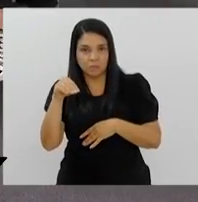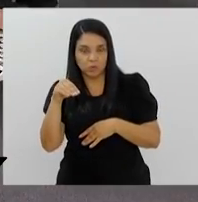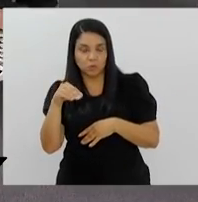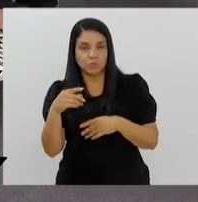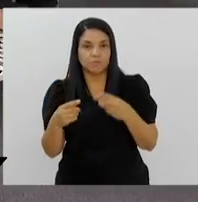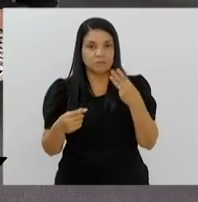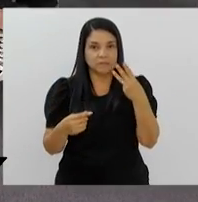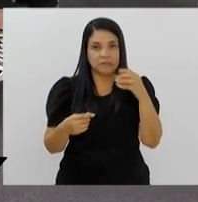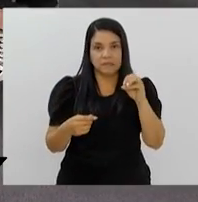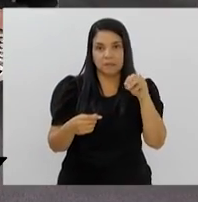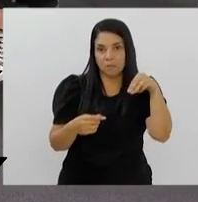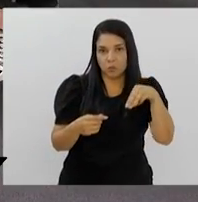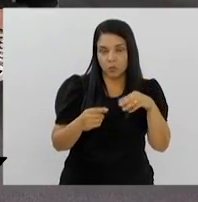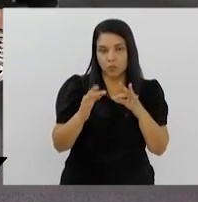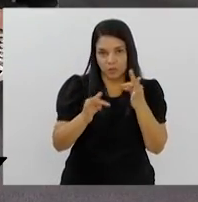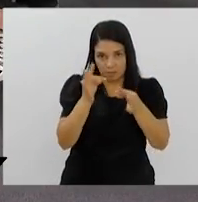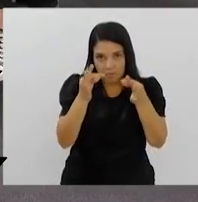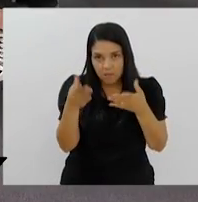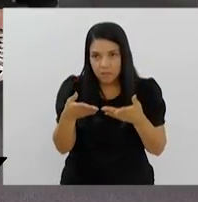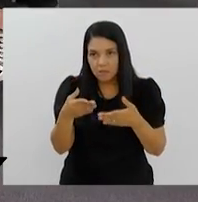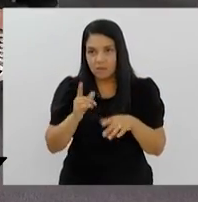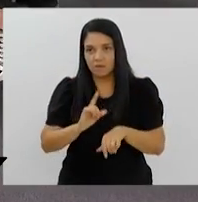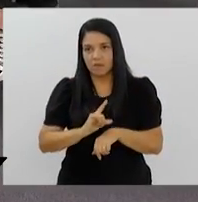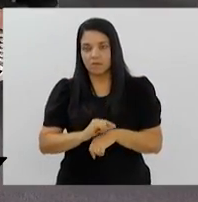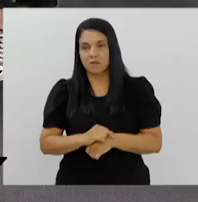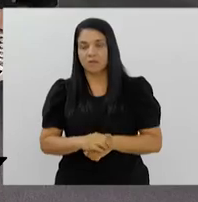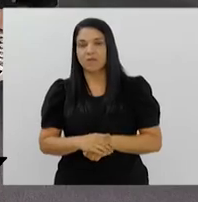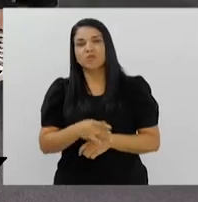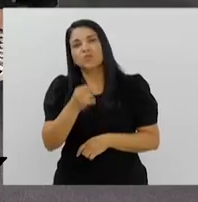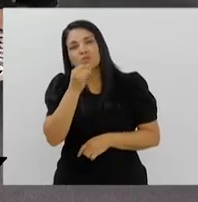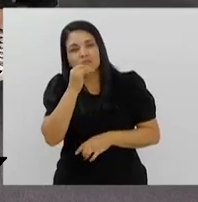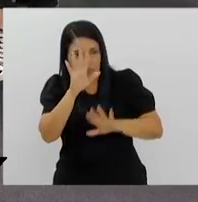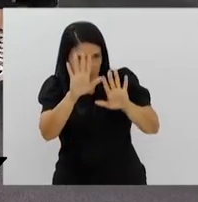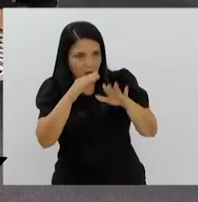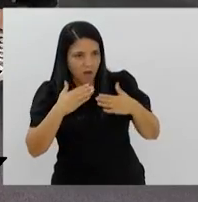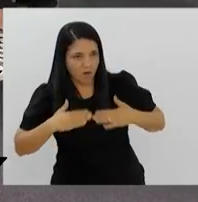calma gente calma pera aí eu só tô dando uma um